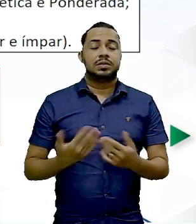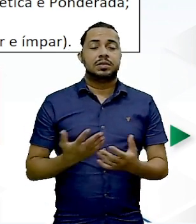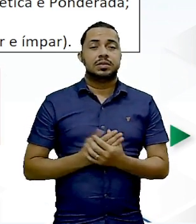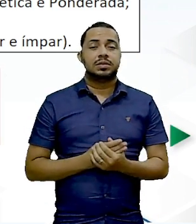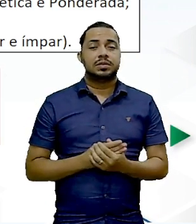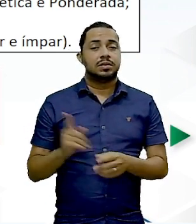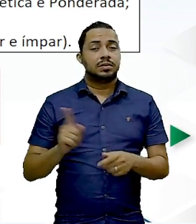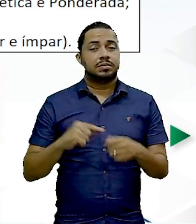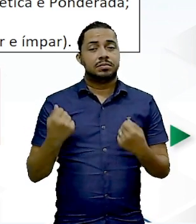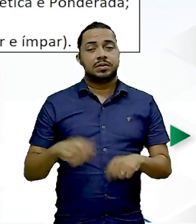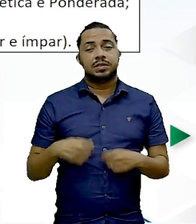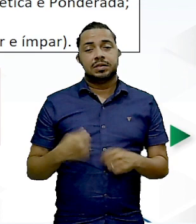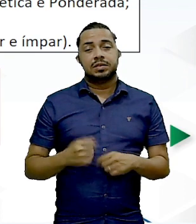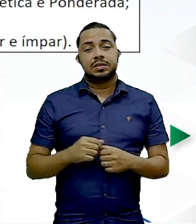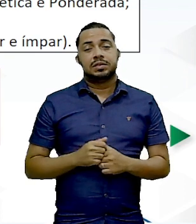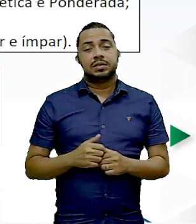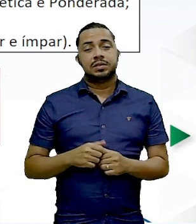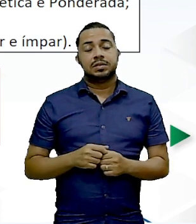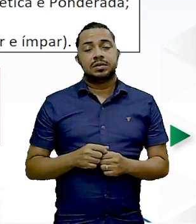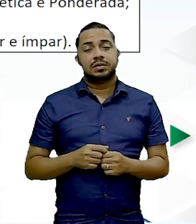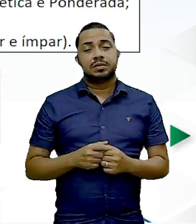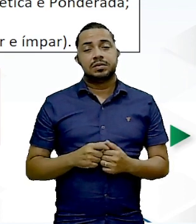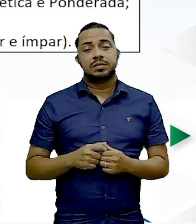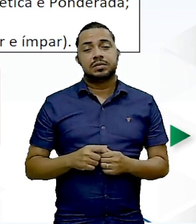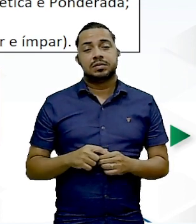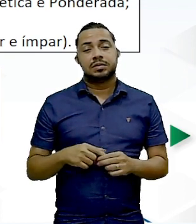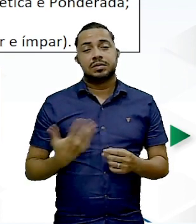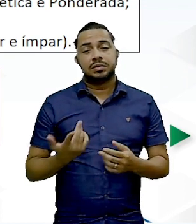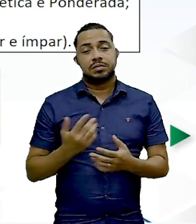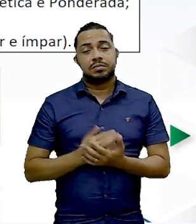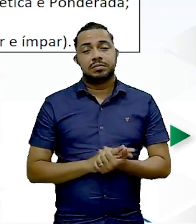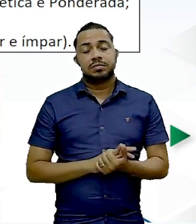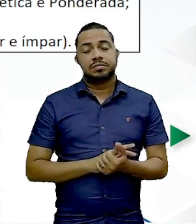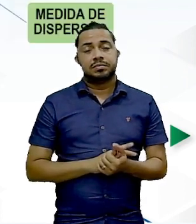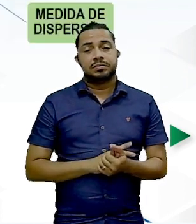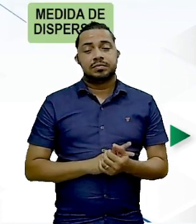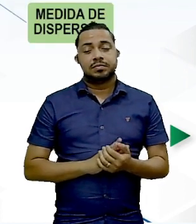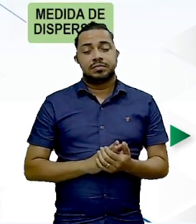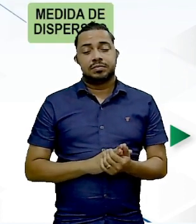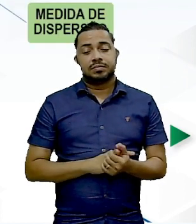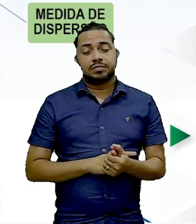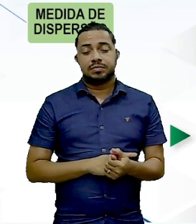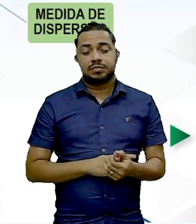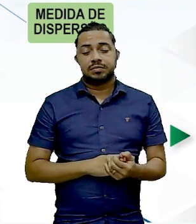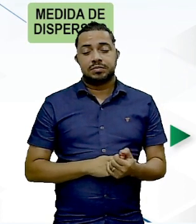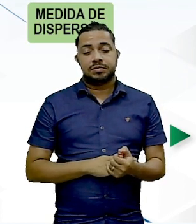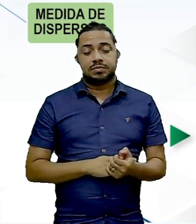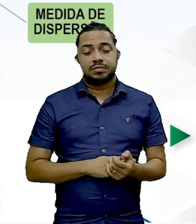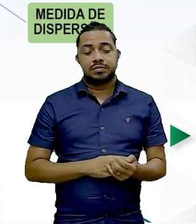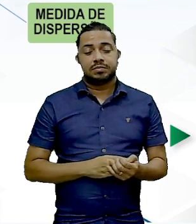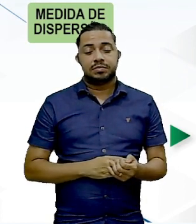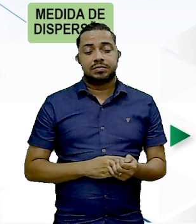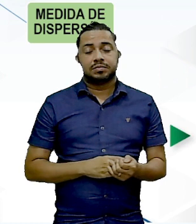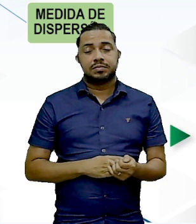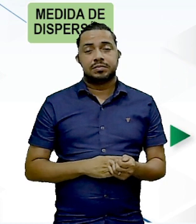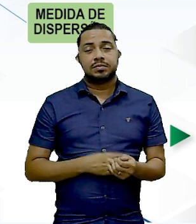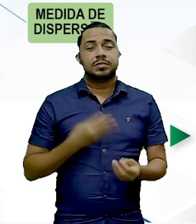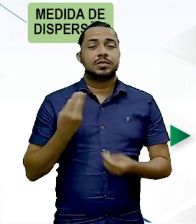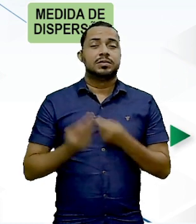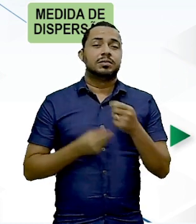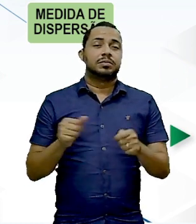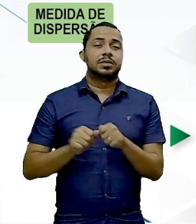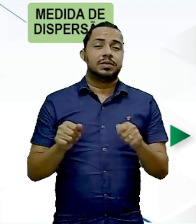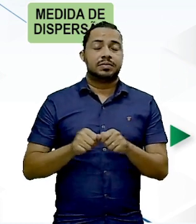Nem precisava ter... Vamos falar, né? Quartil, decil e centil, tá? Bom, como se faz